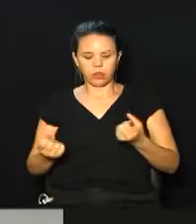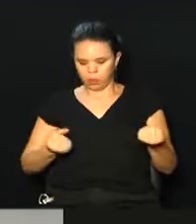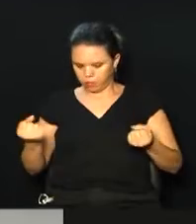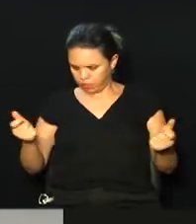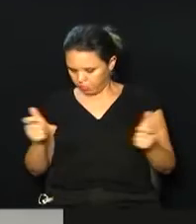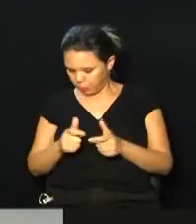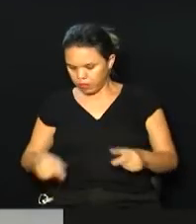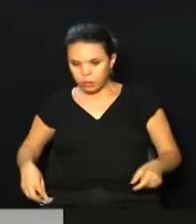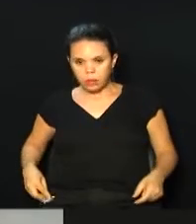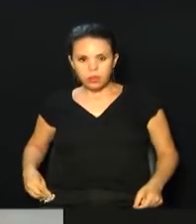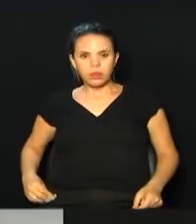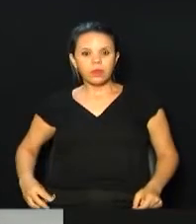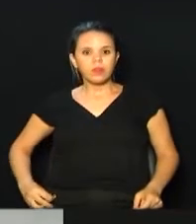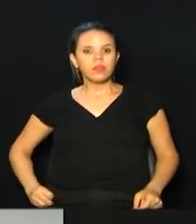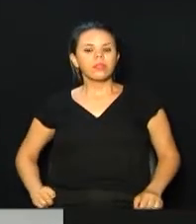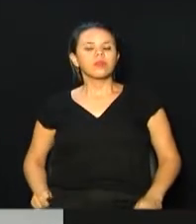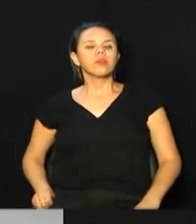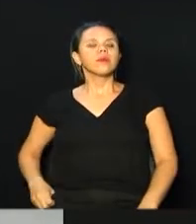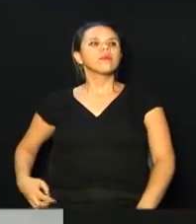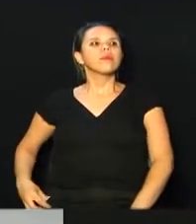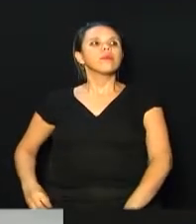com uma picape pequena.